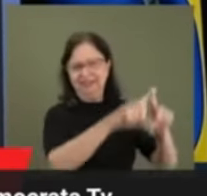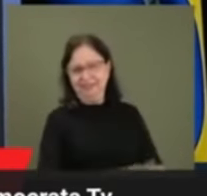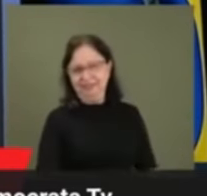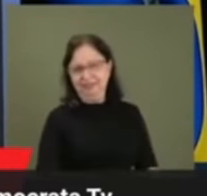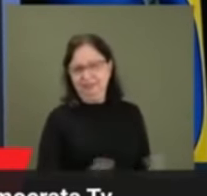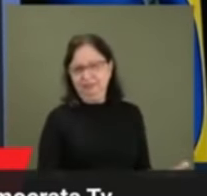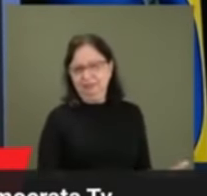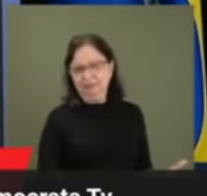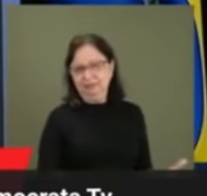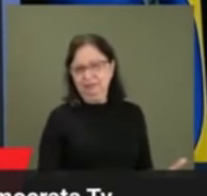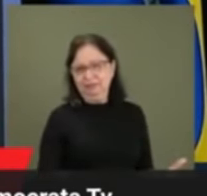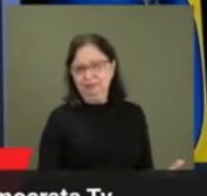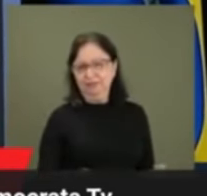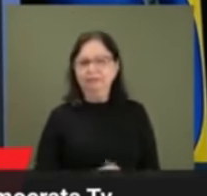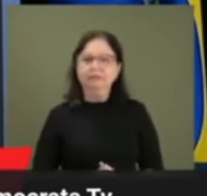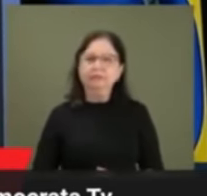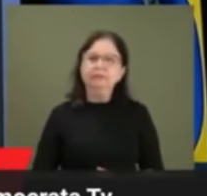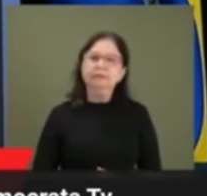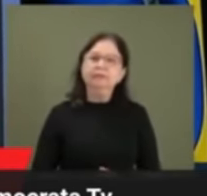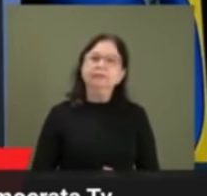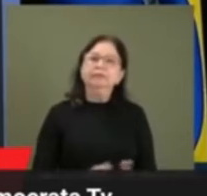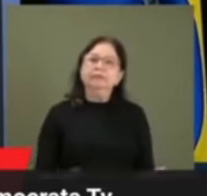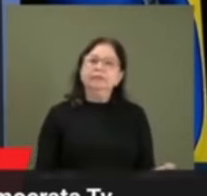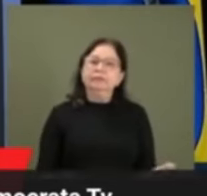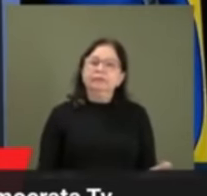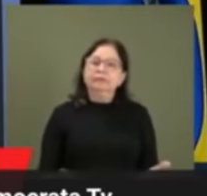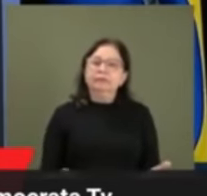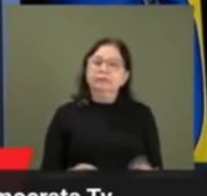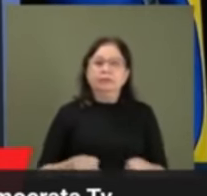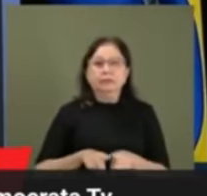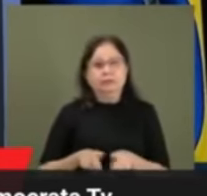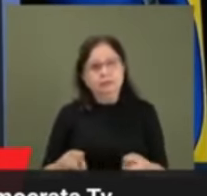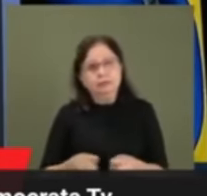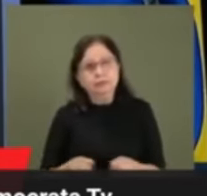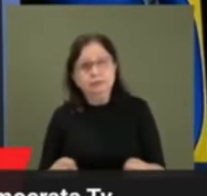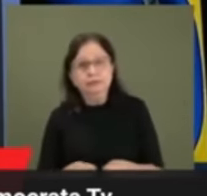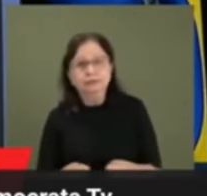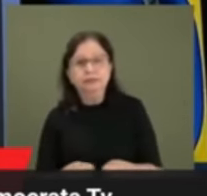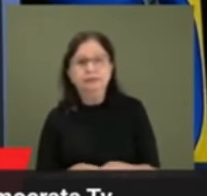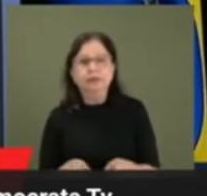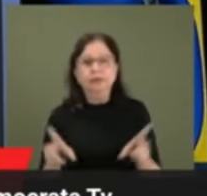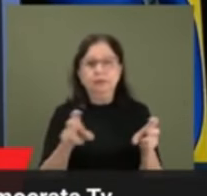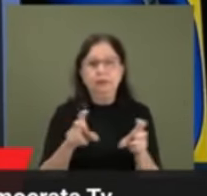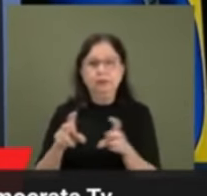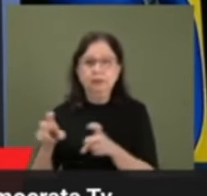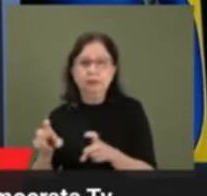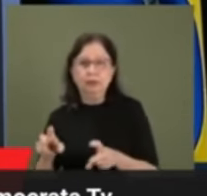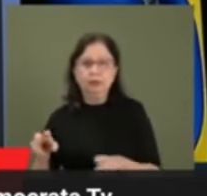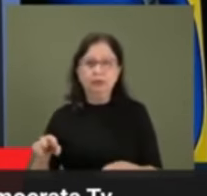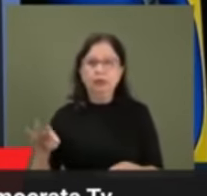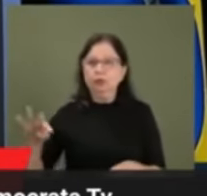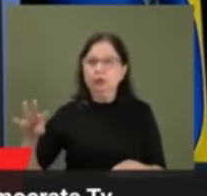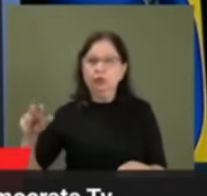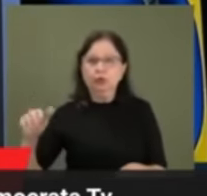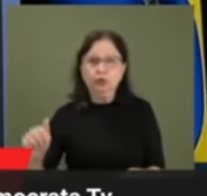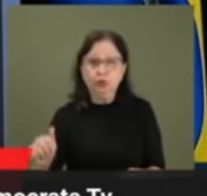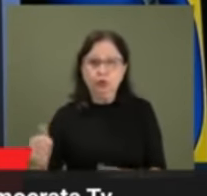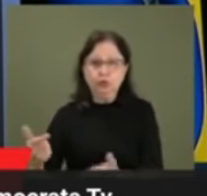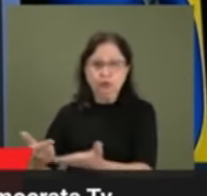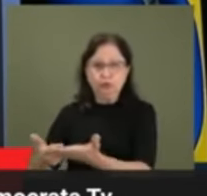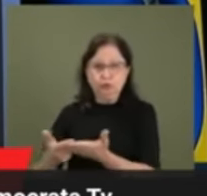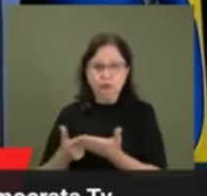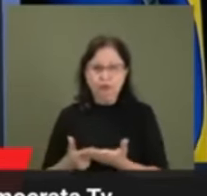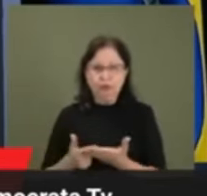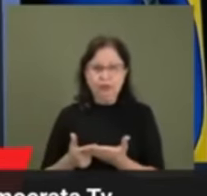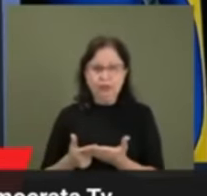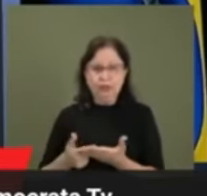videogames eles são não são jogo eletrônico Aliás a composição dos convidados do lado de lá do debate